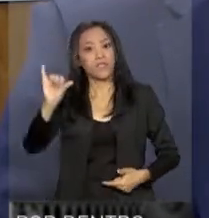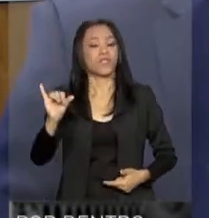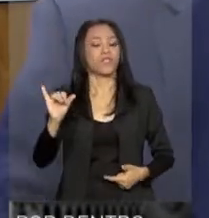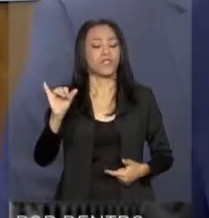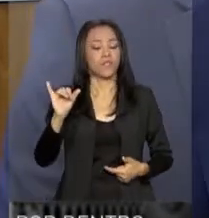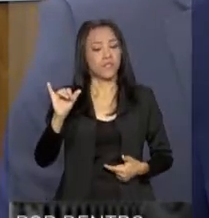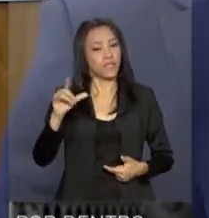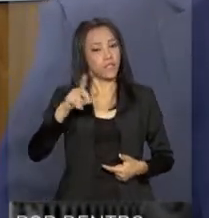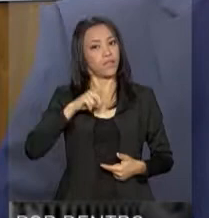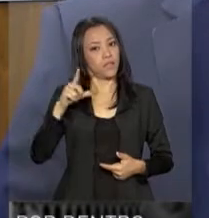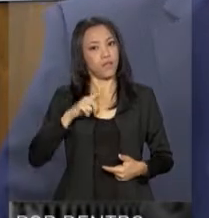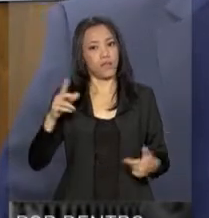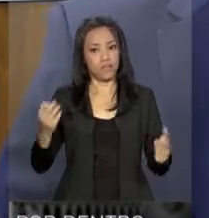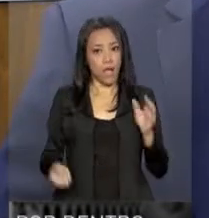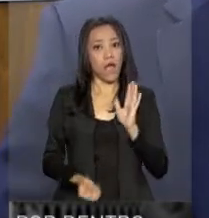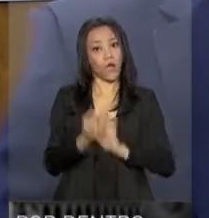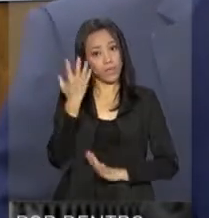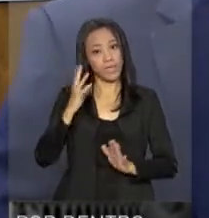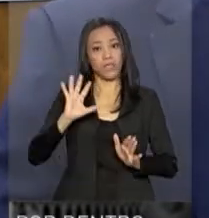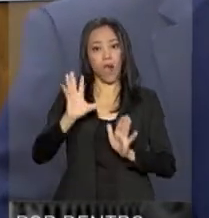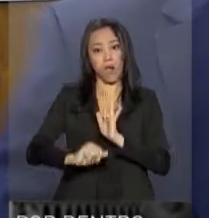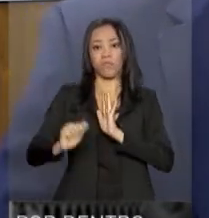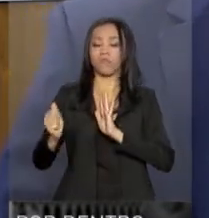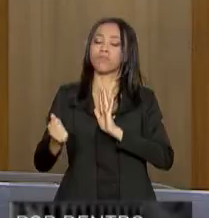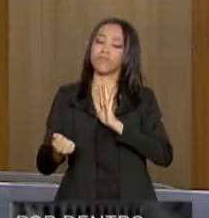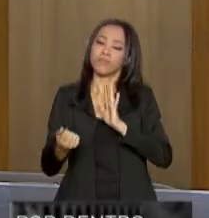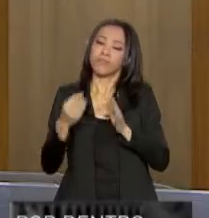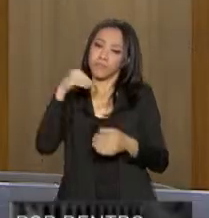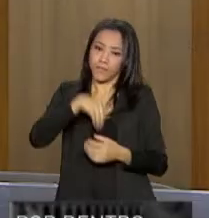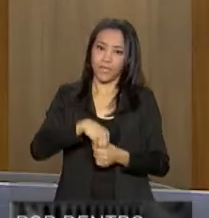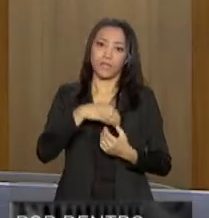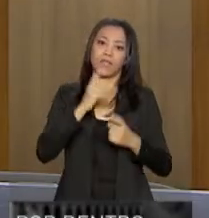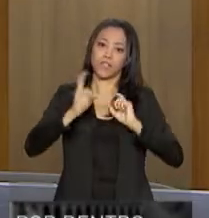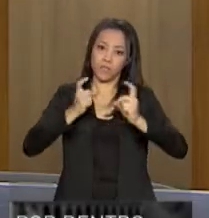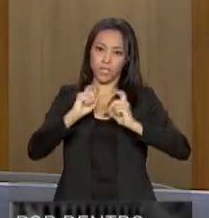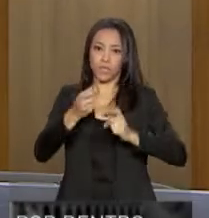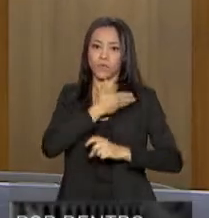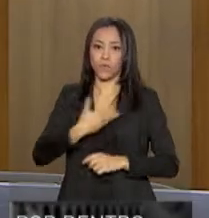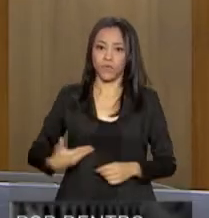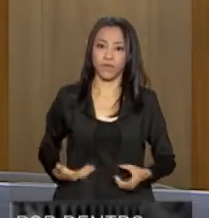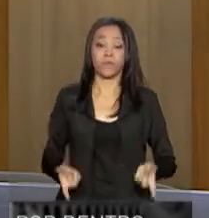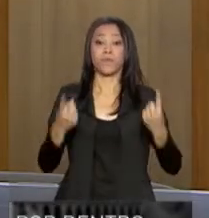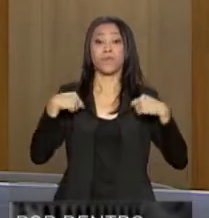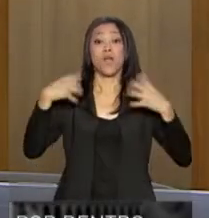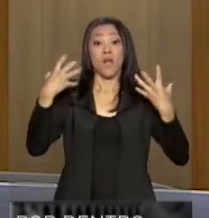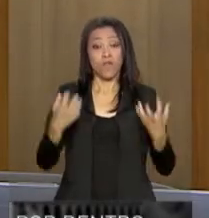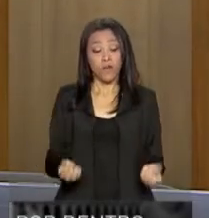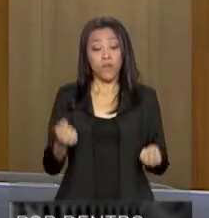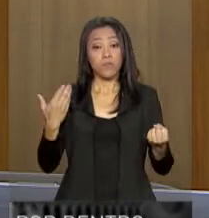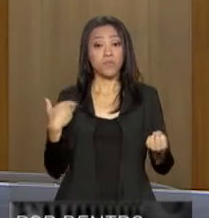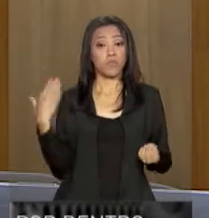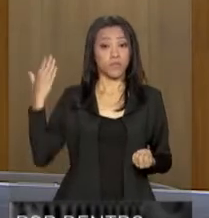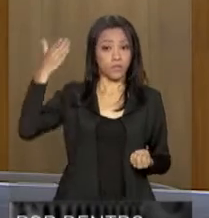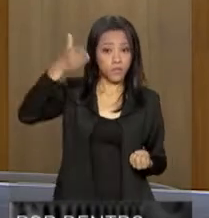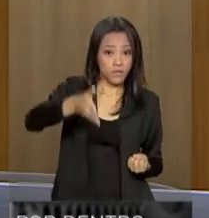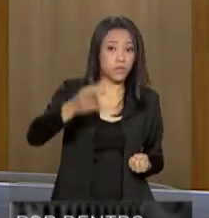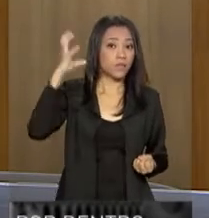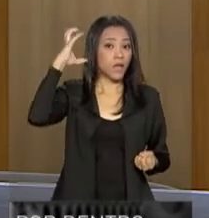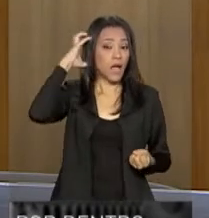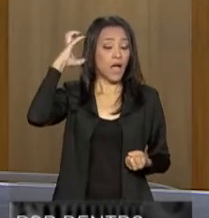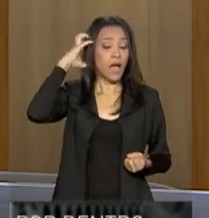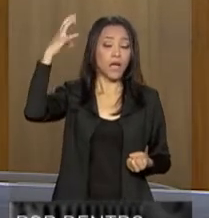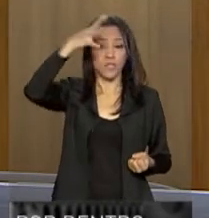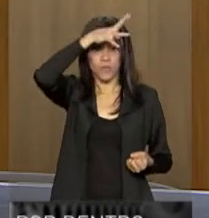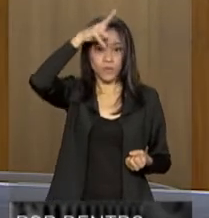tem a corrupção dentro da administração pública bom a gente sabe agora até manaus amazonas vamos conversar com gilson nascimento da rádio